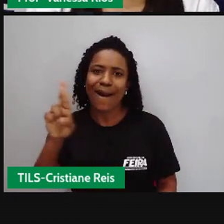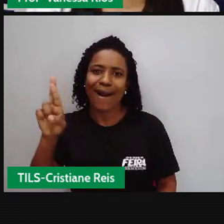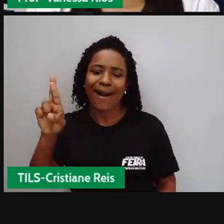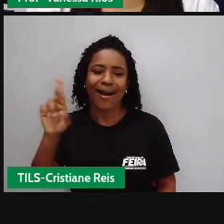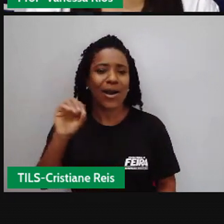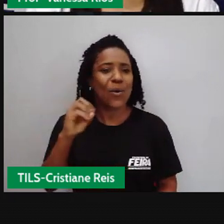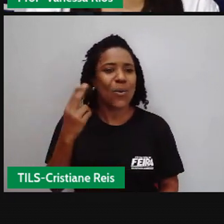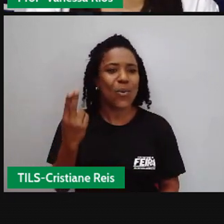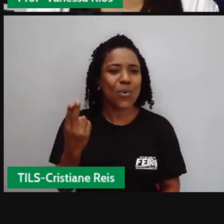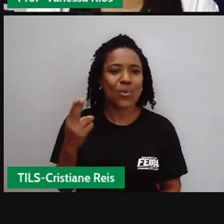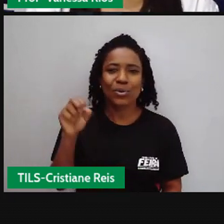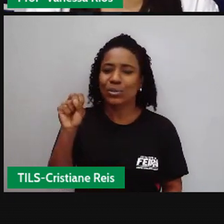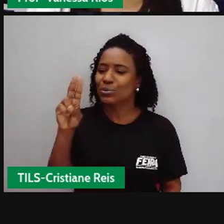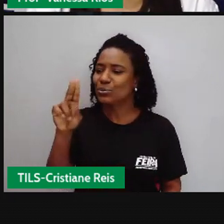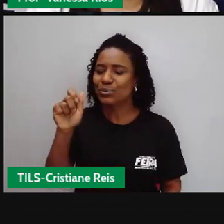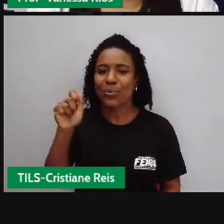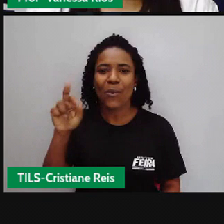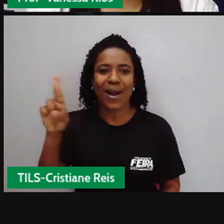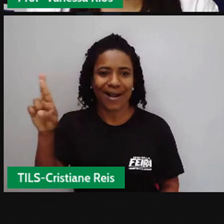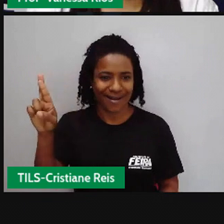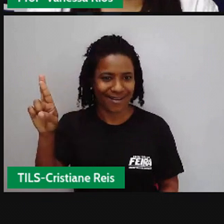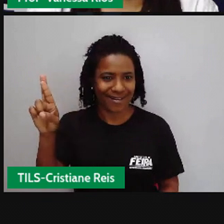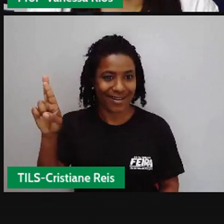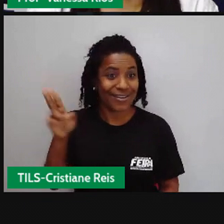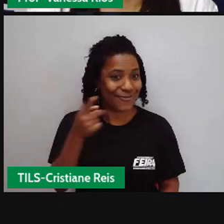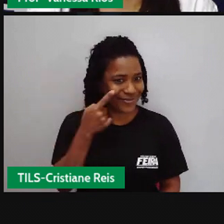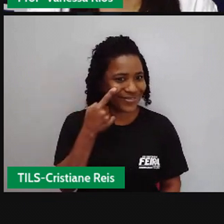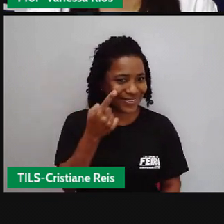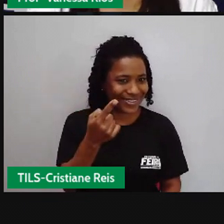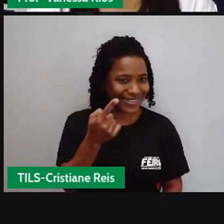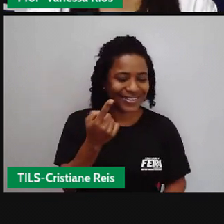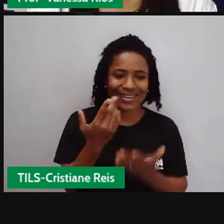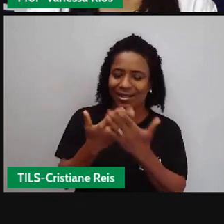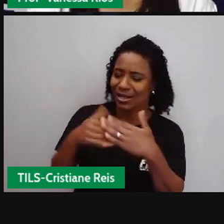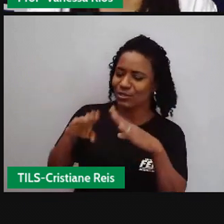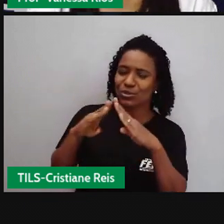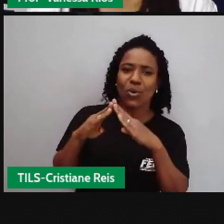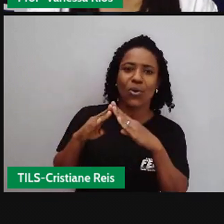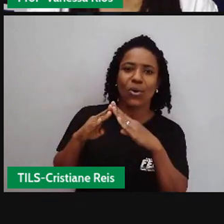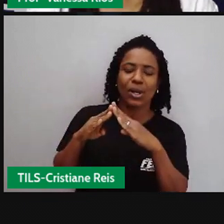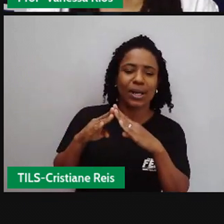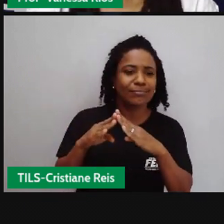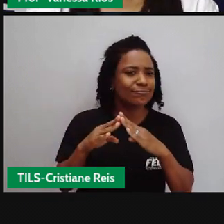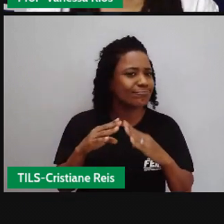A campainha do colégio já é hora do recreio.